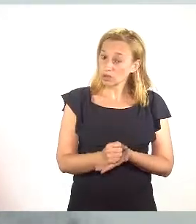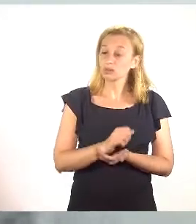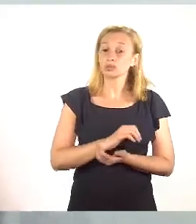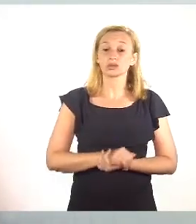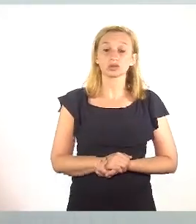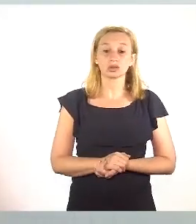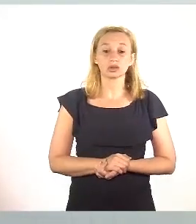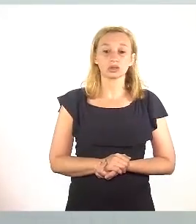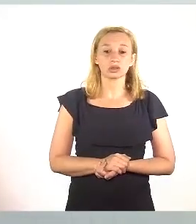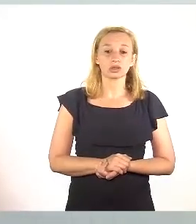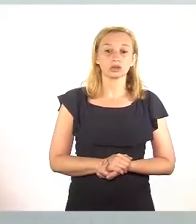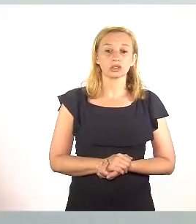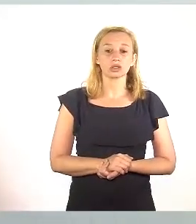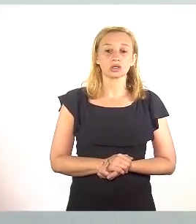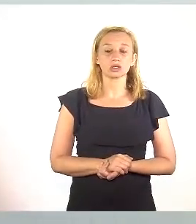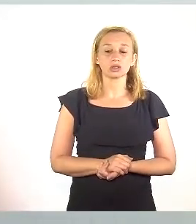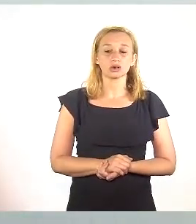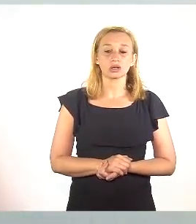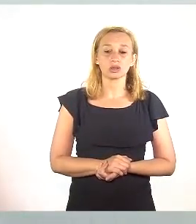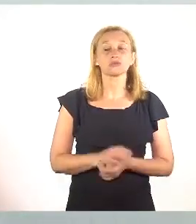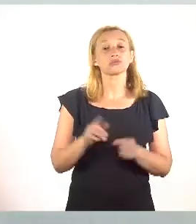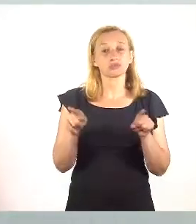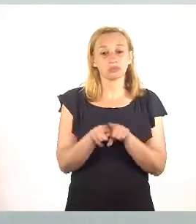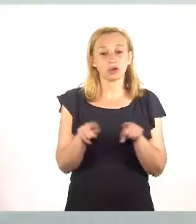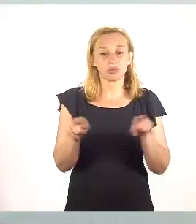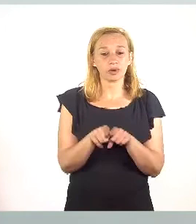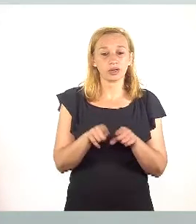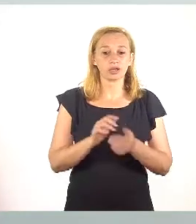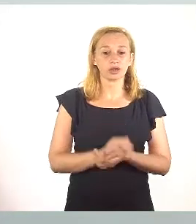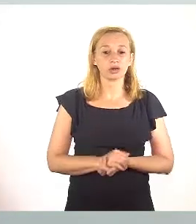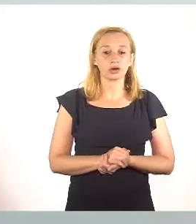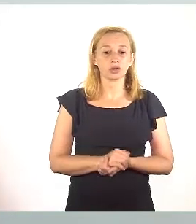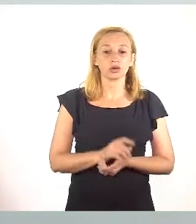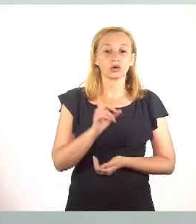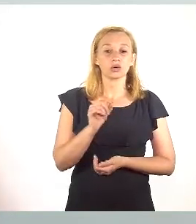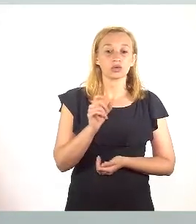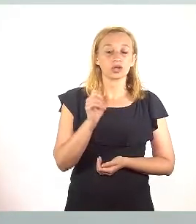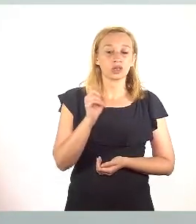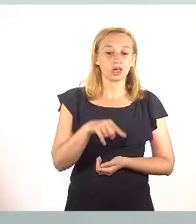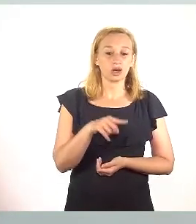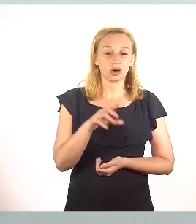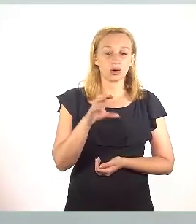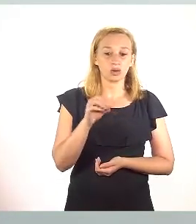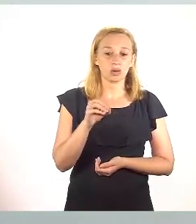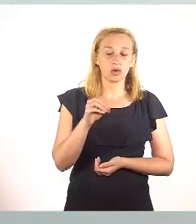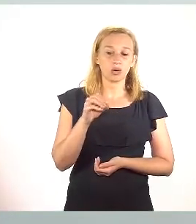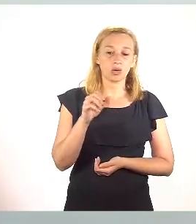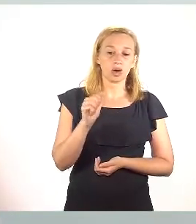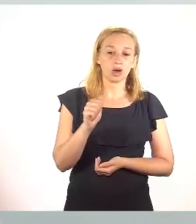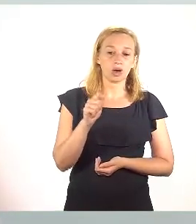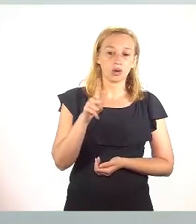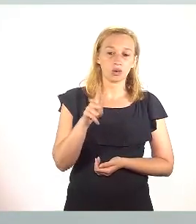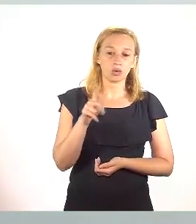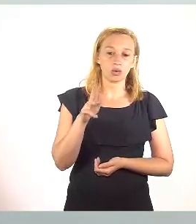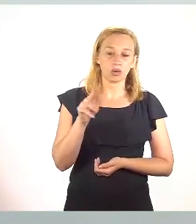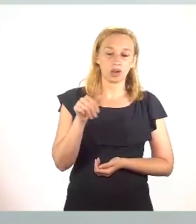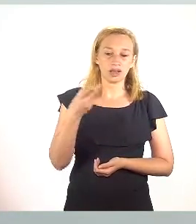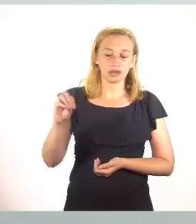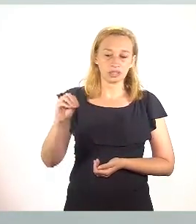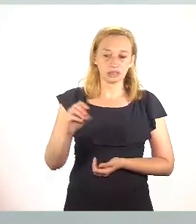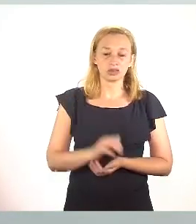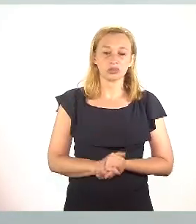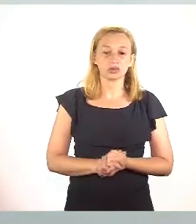contratos de concessão e também o que é regulação, não tem dúvida sobre isso. Um contrato